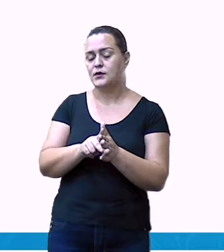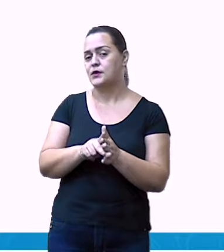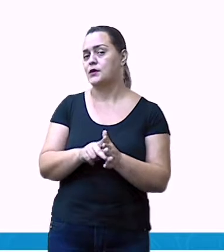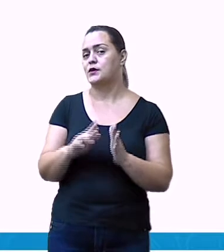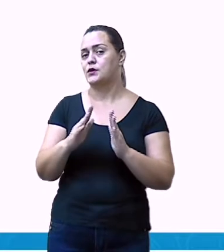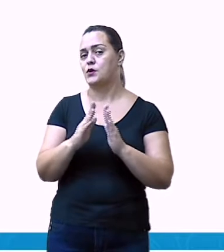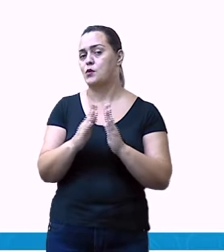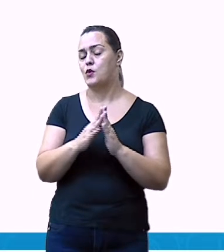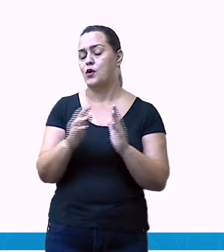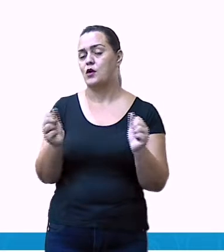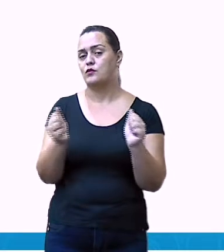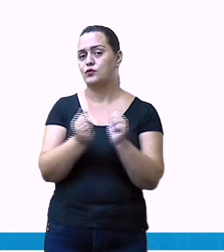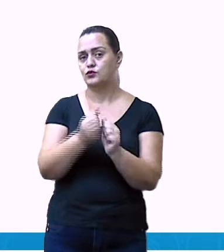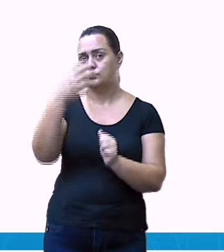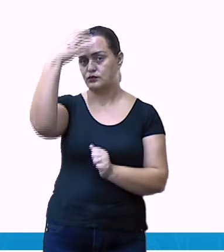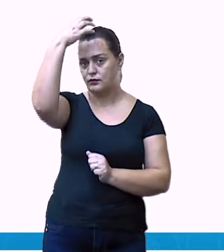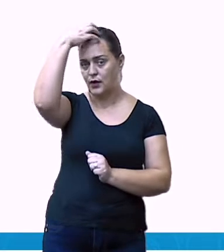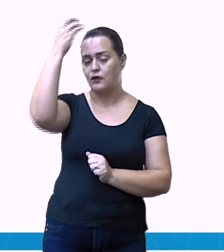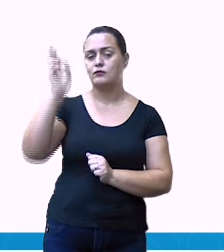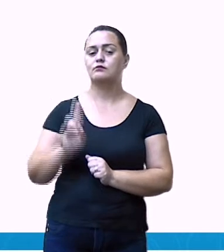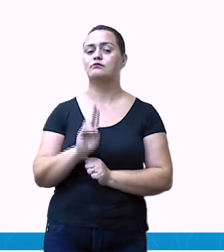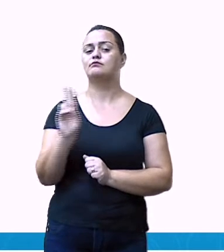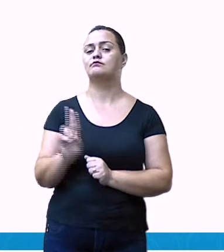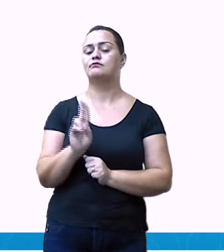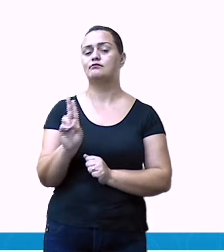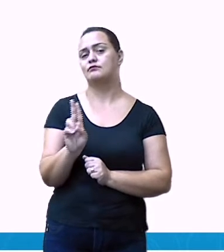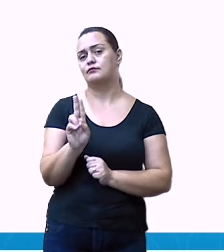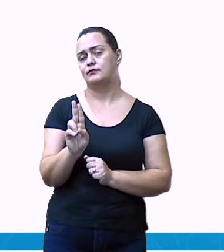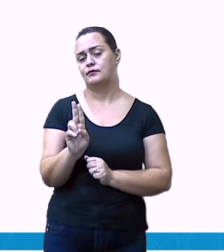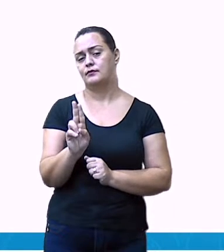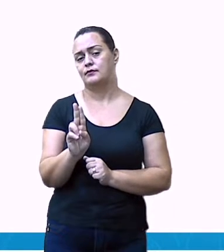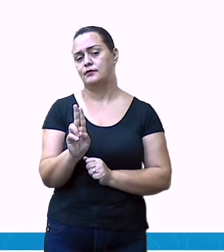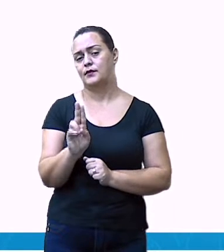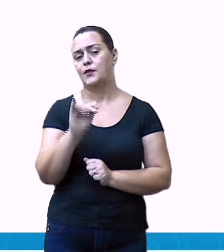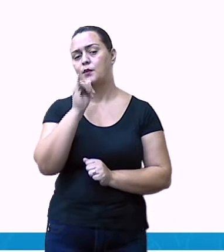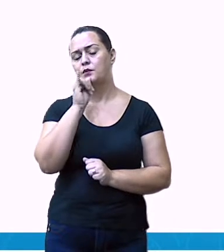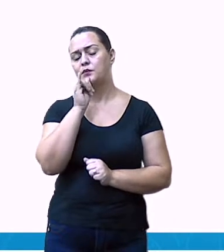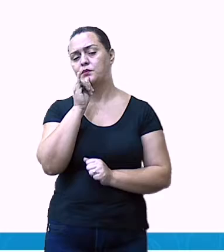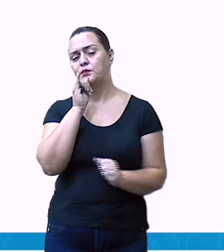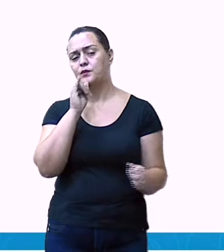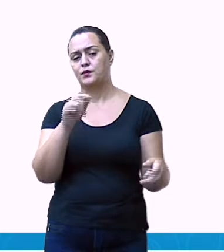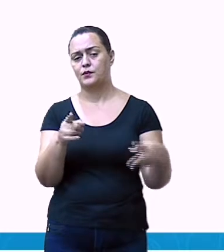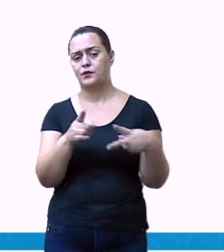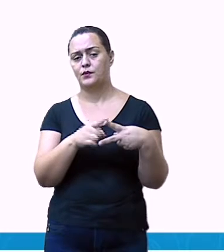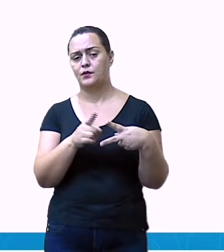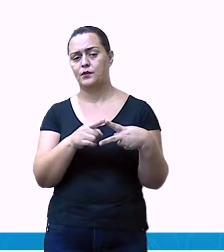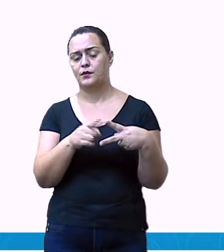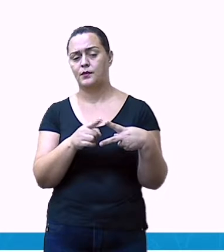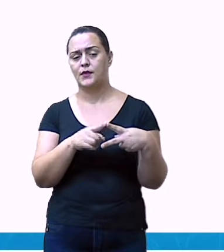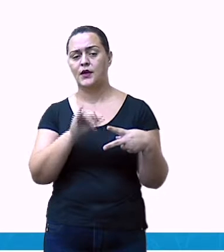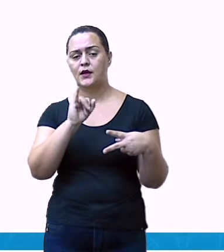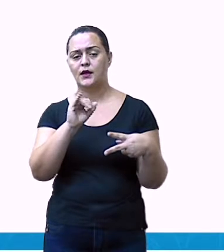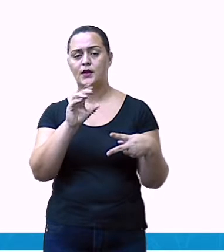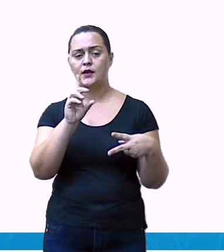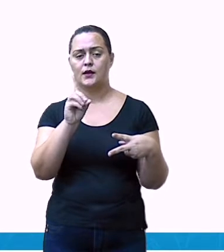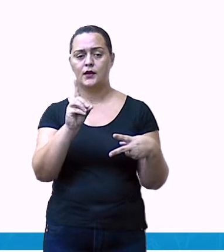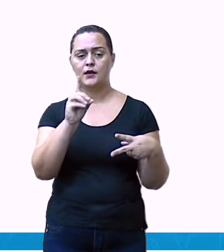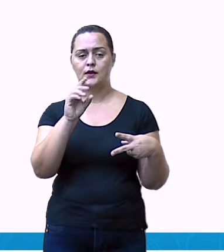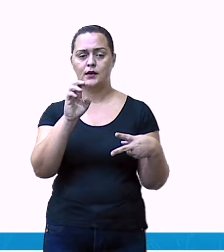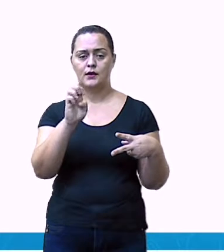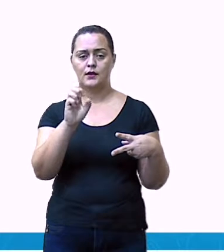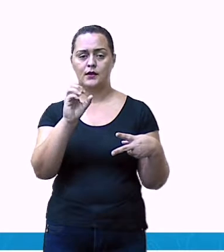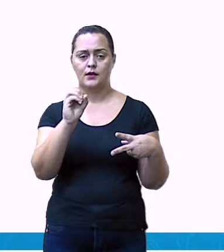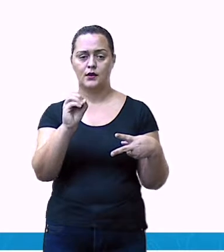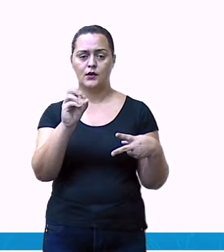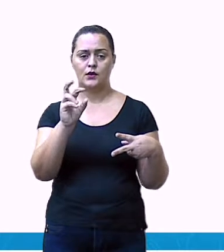escriba. O que é o ideograma? O ideograma é um símbolo que representa uma ideia, um